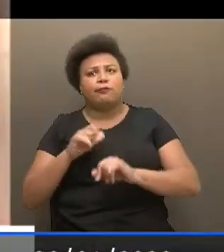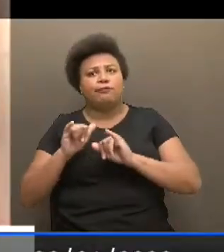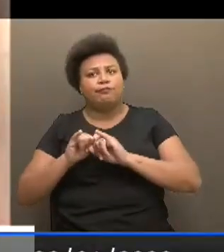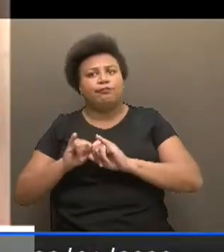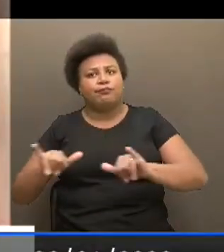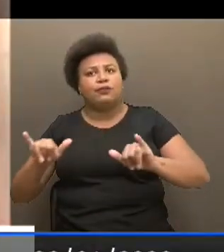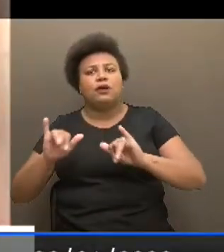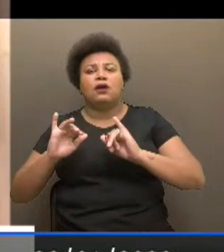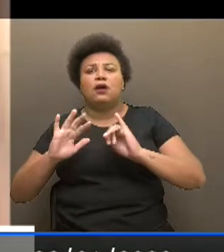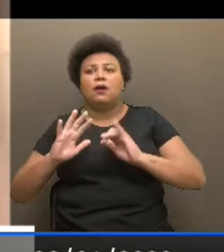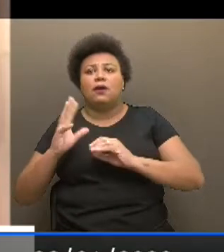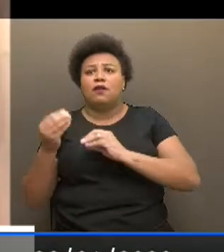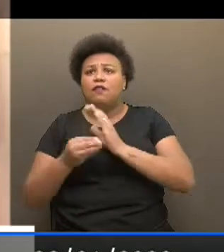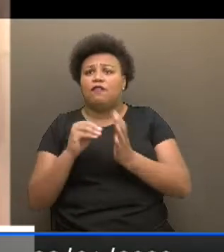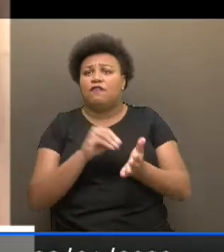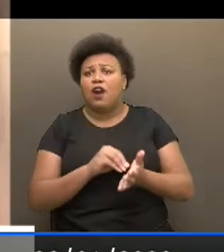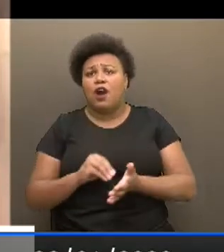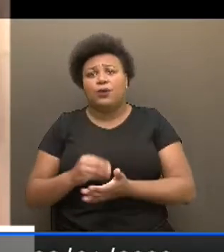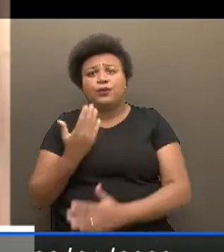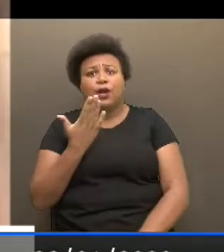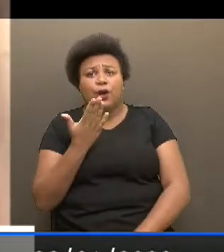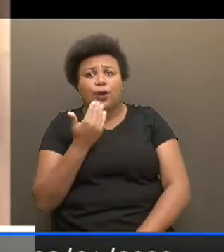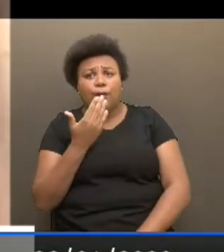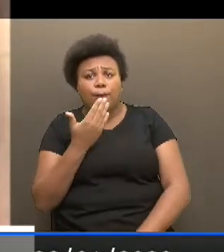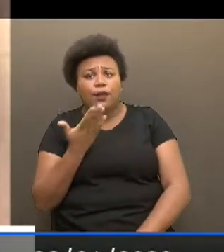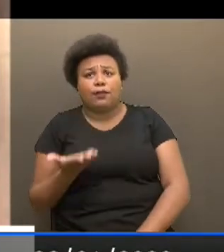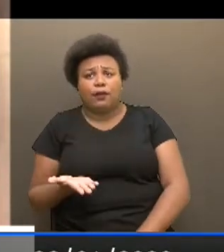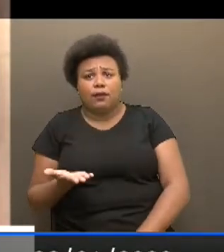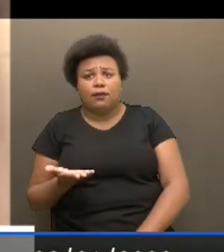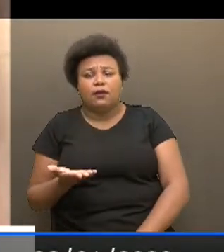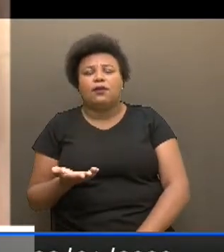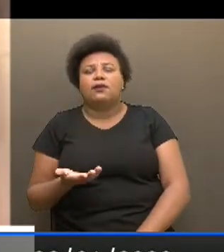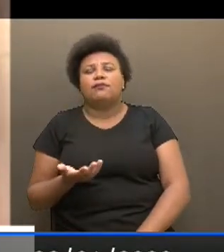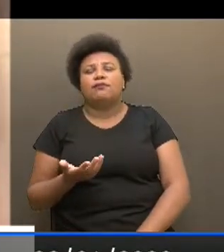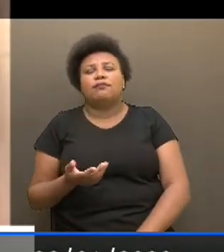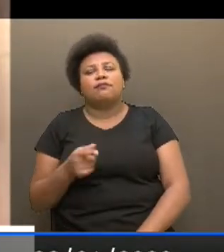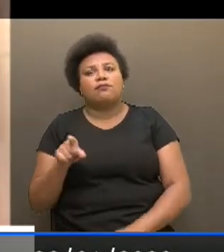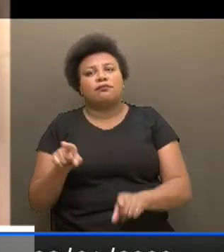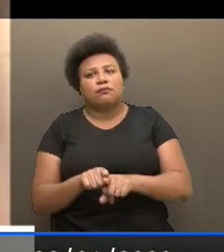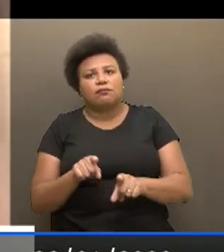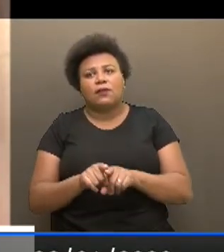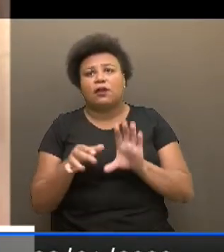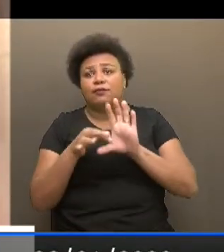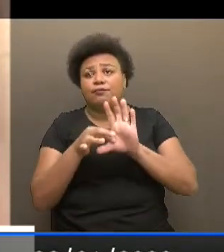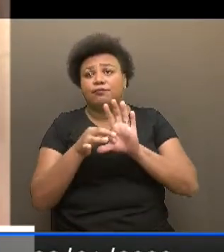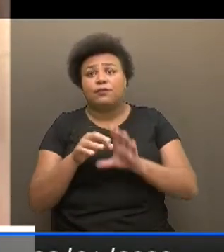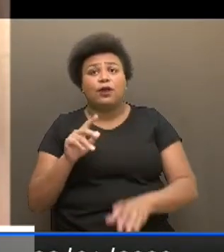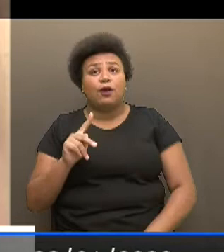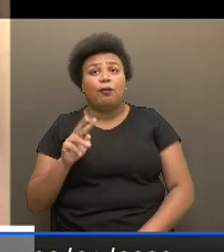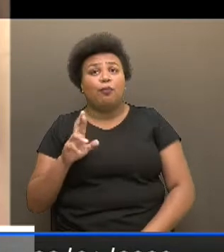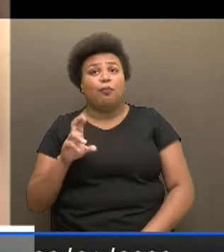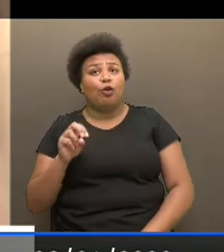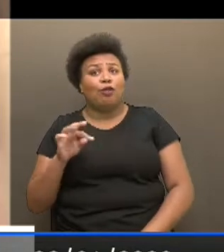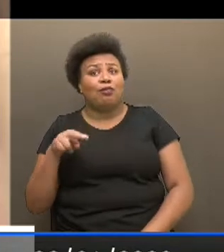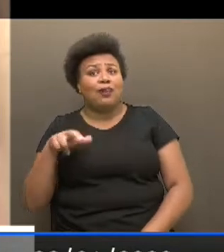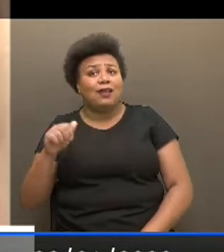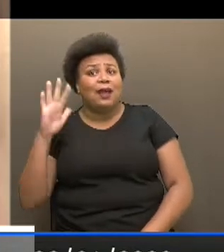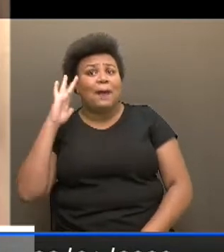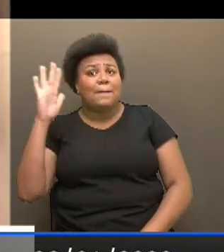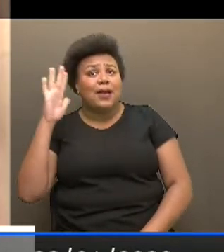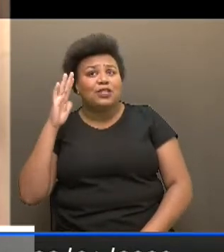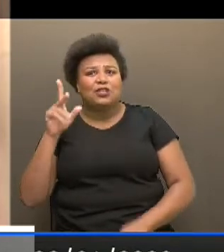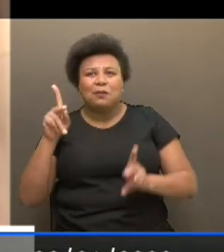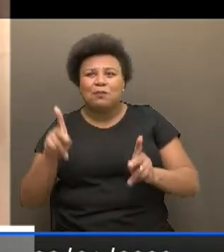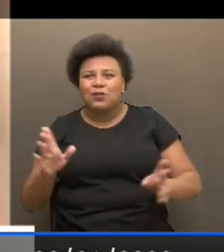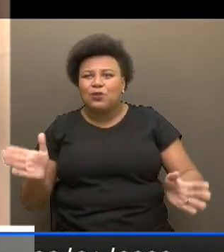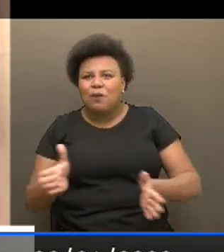há a falta de suprimentos alimentar e de proteína. Imagine o pobre